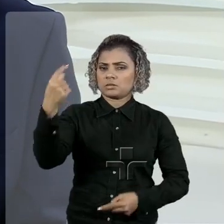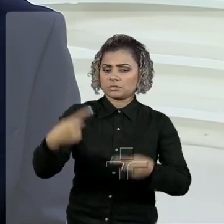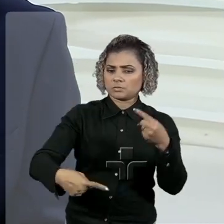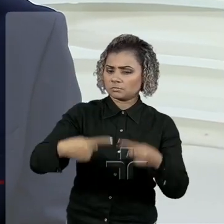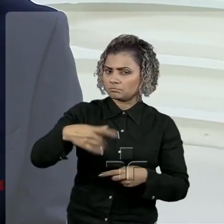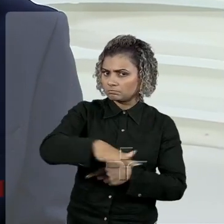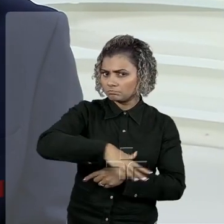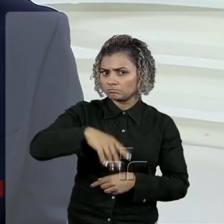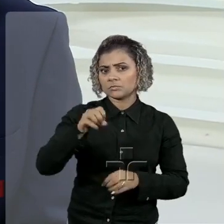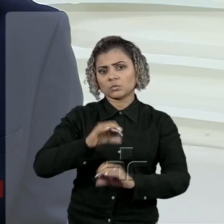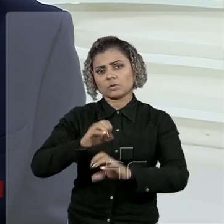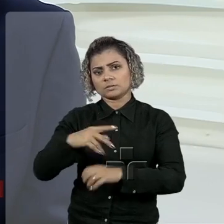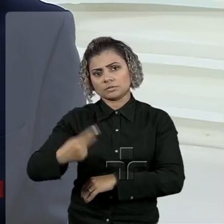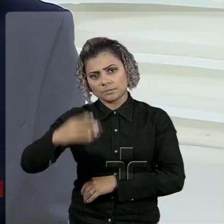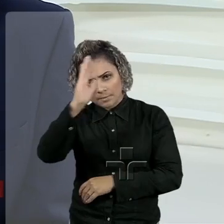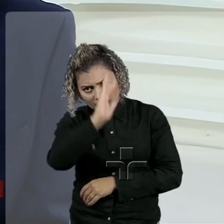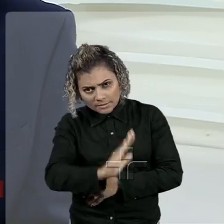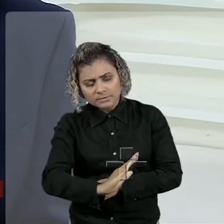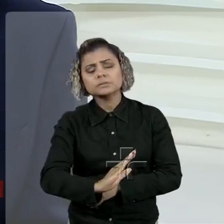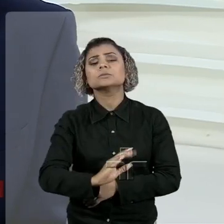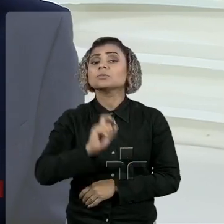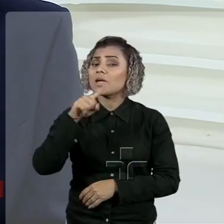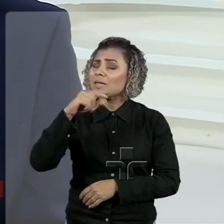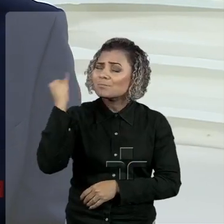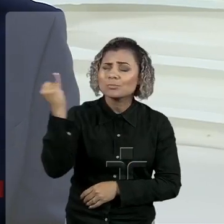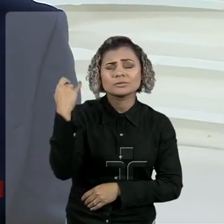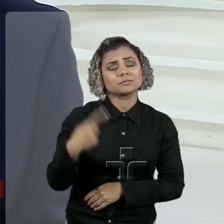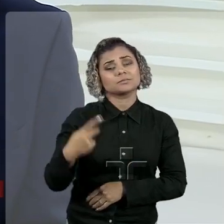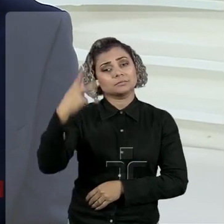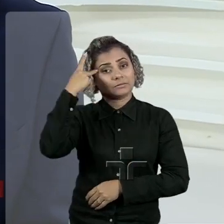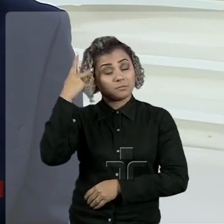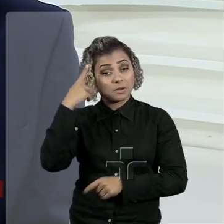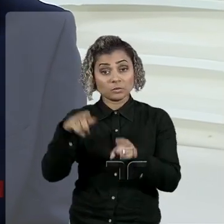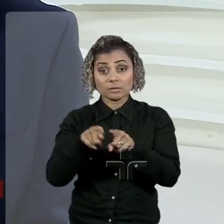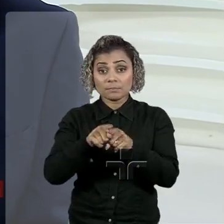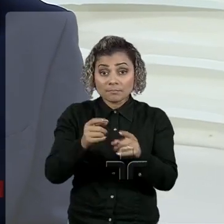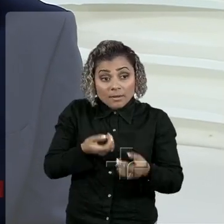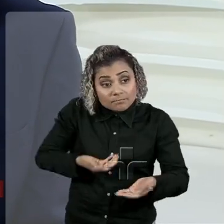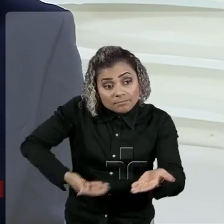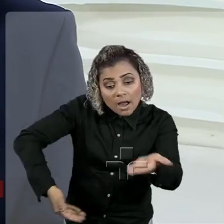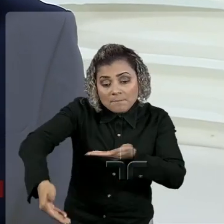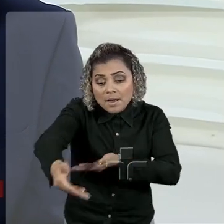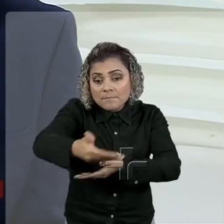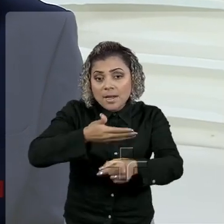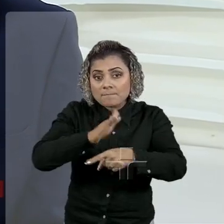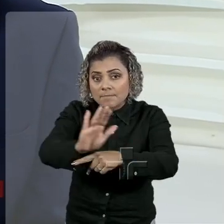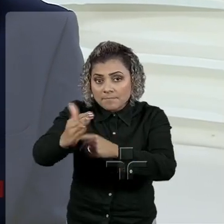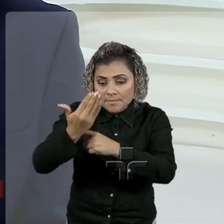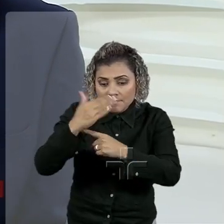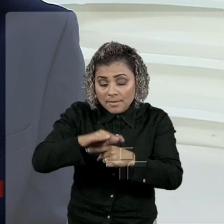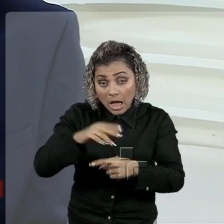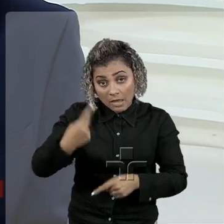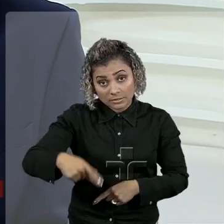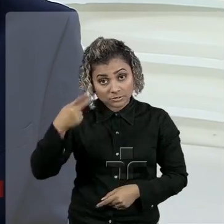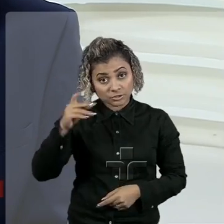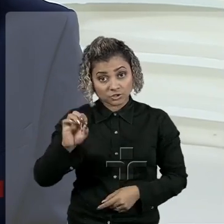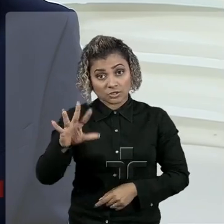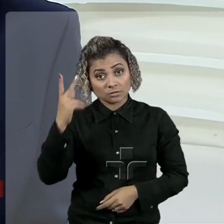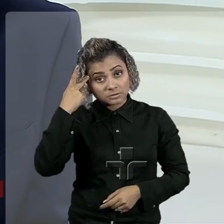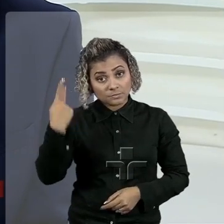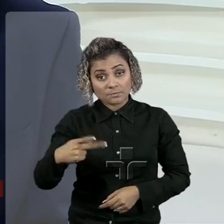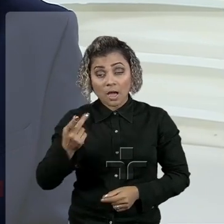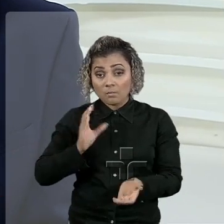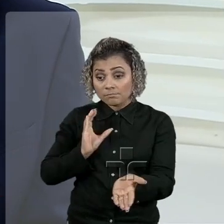educação brasileira, é fundamental para o Estado de São Paulo. A gente está falando de regime de colaboração. O Estado de São Paulo repassa